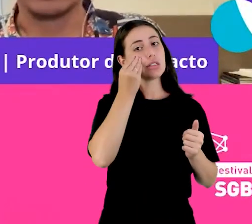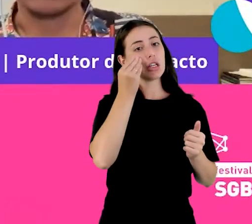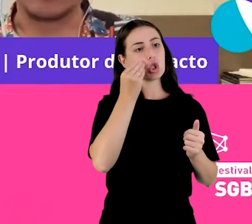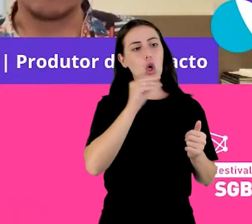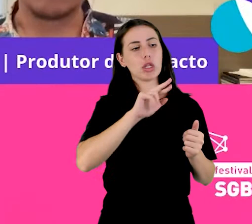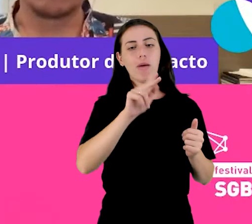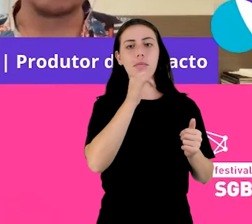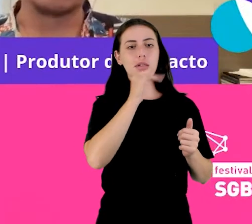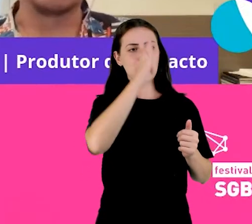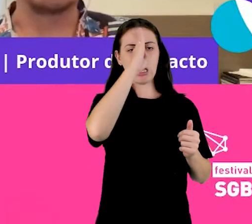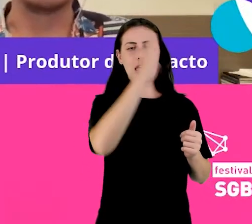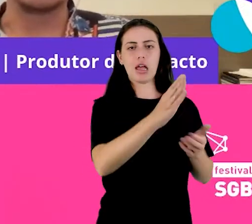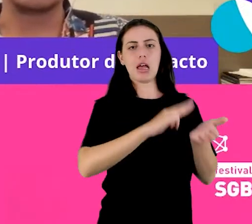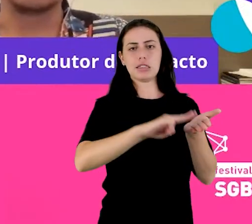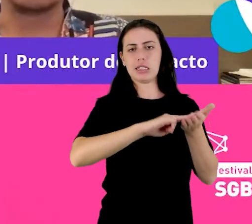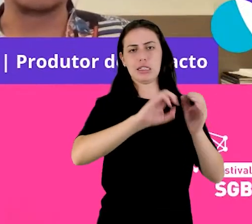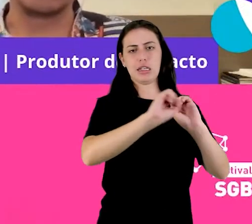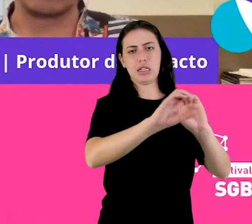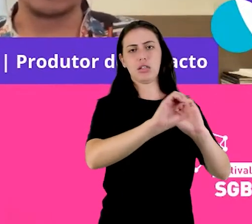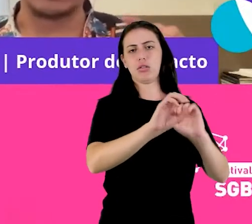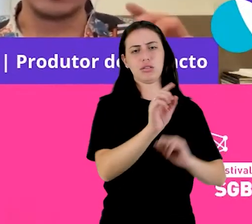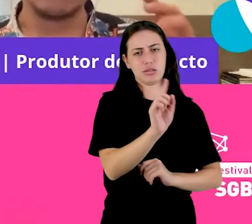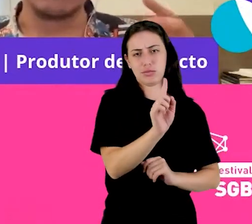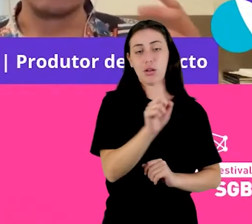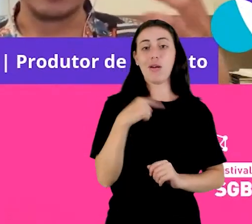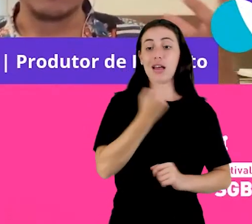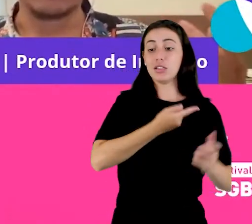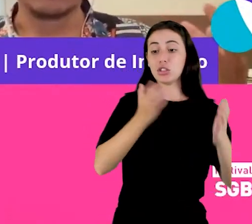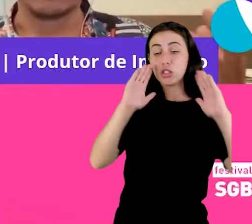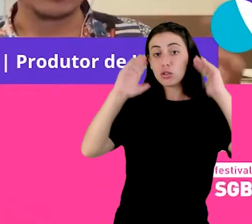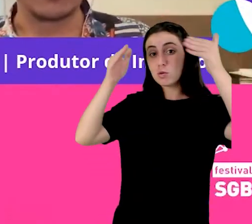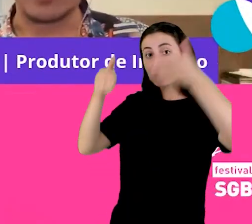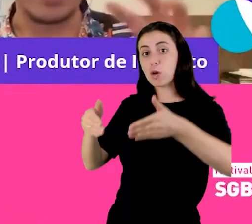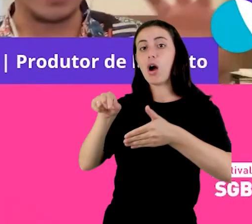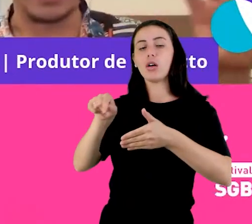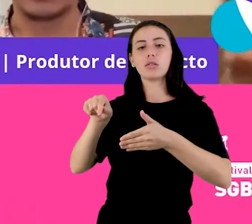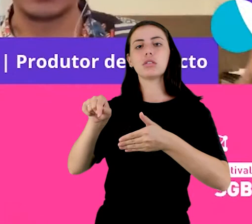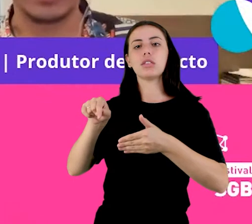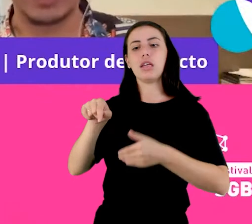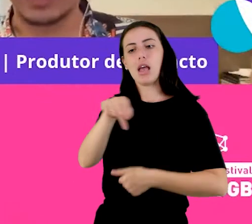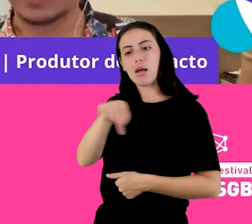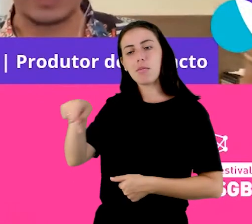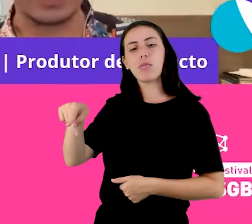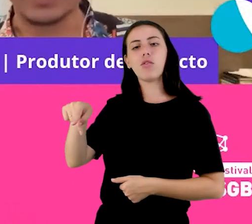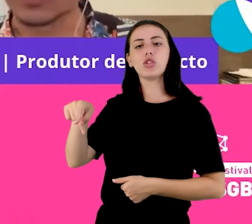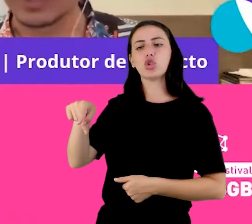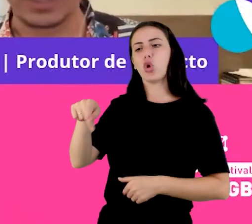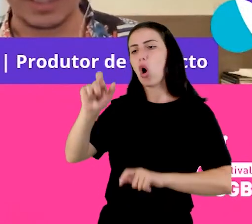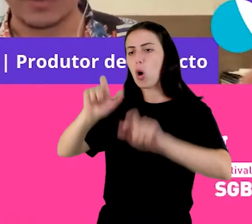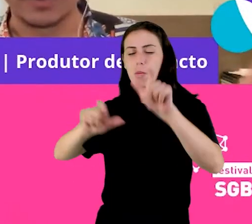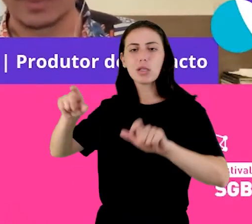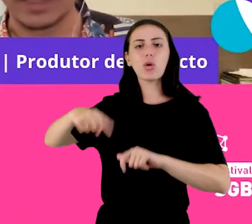Então, isso é um pouco o problema. Por isso que a gente focou em nosso foco não é atingir a Secretaria